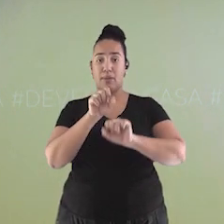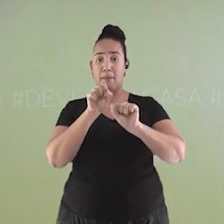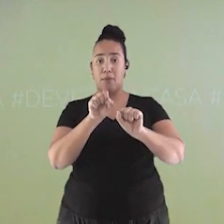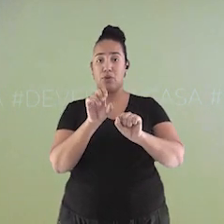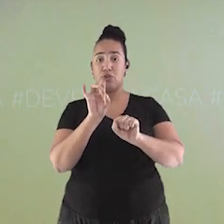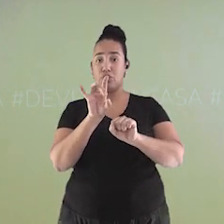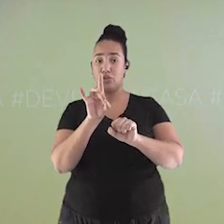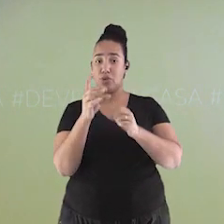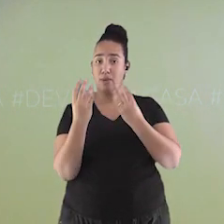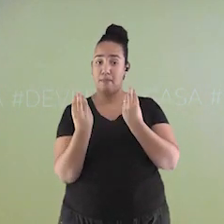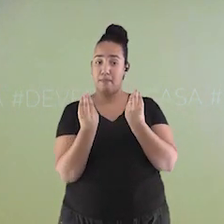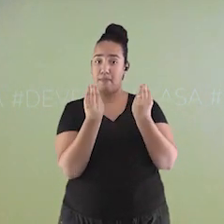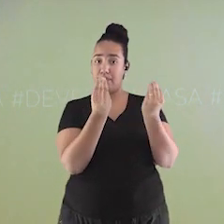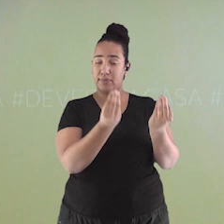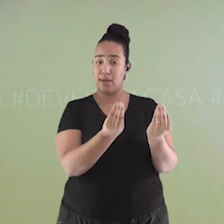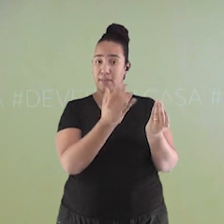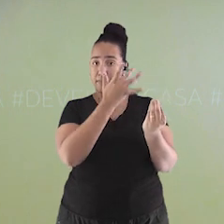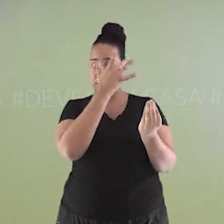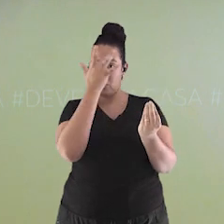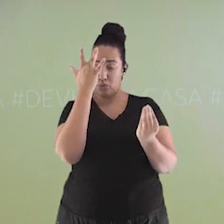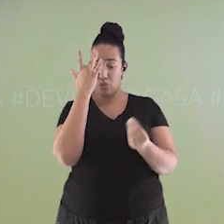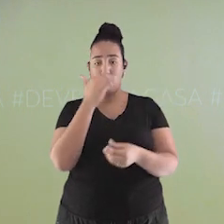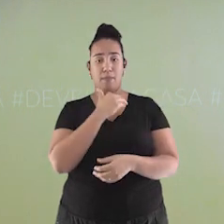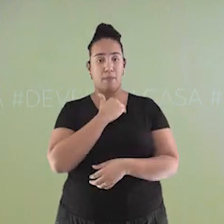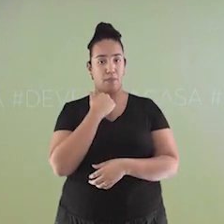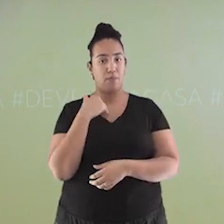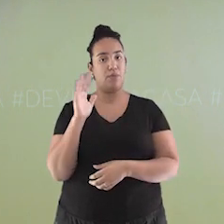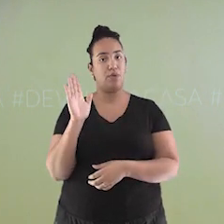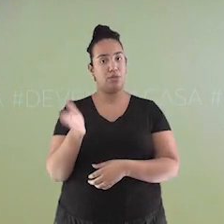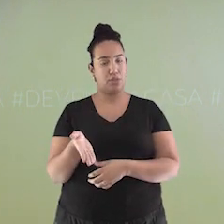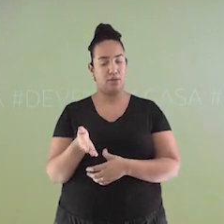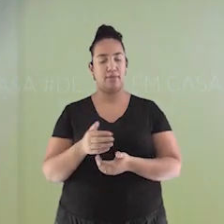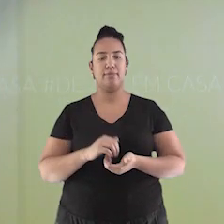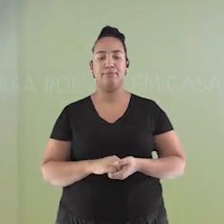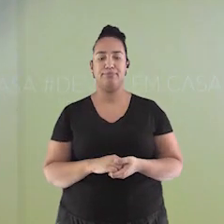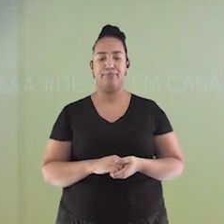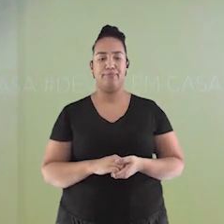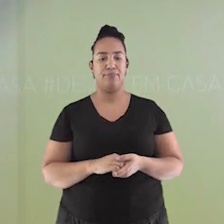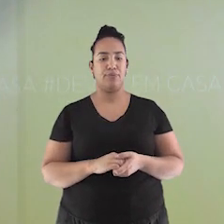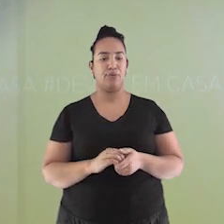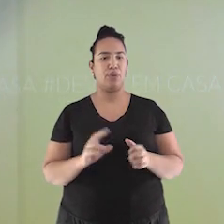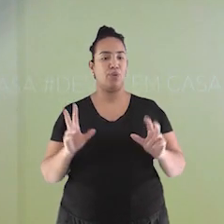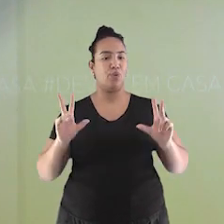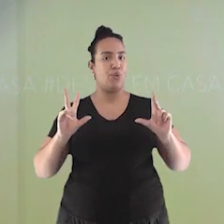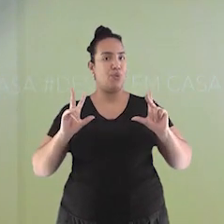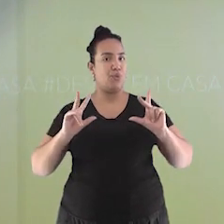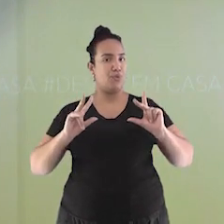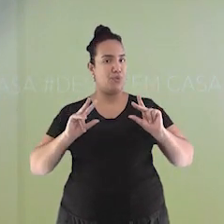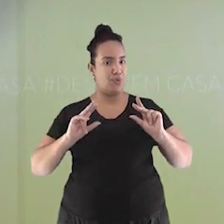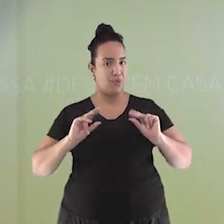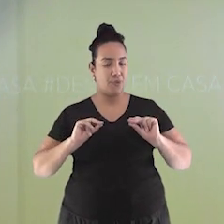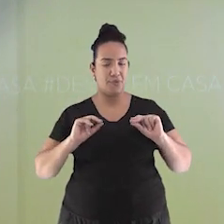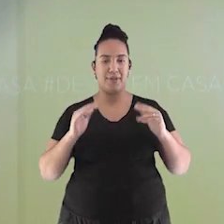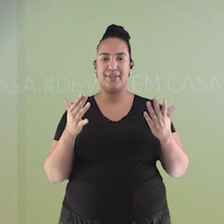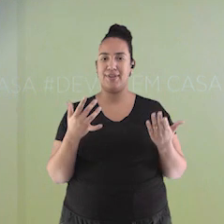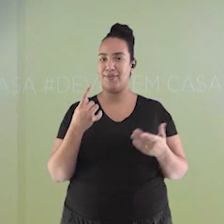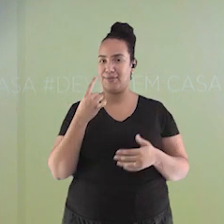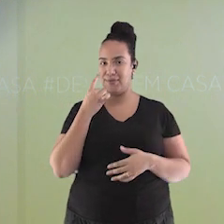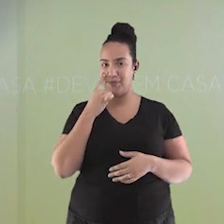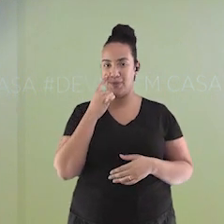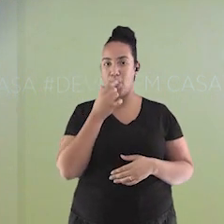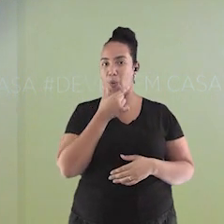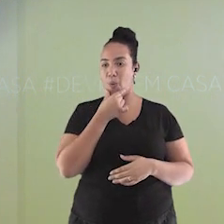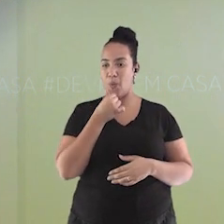podem ser atribuídos a pessoas já falecidas. Ufa! O André